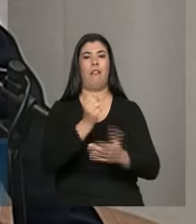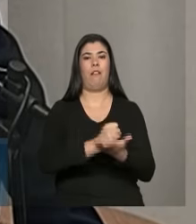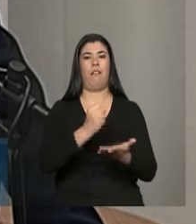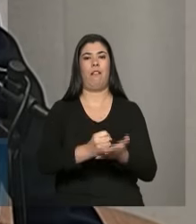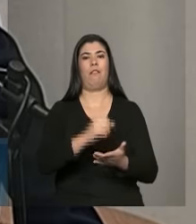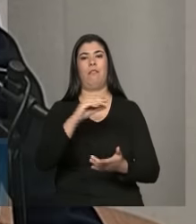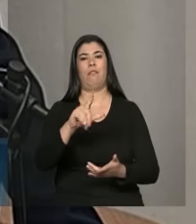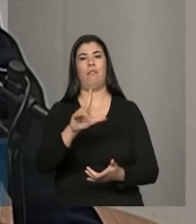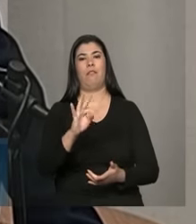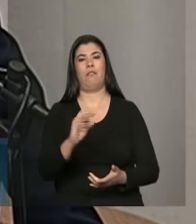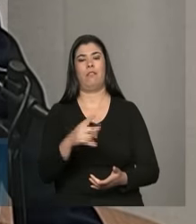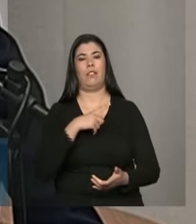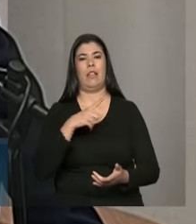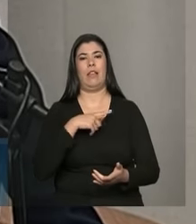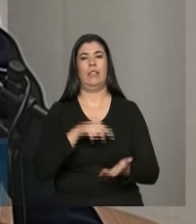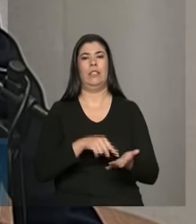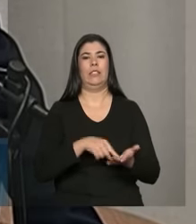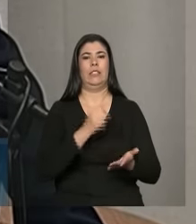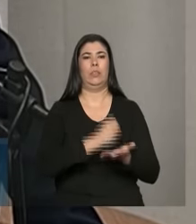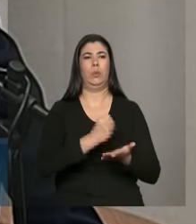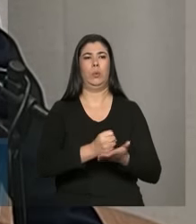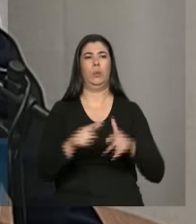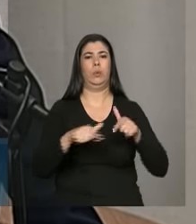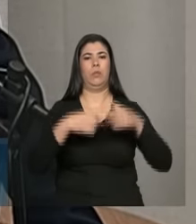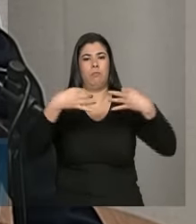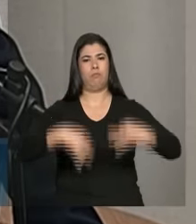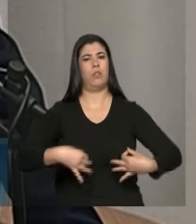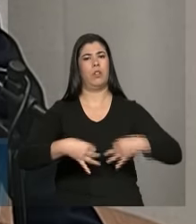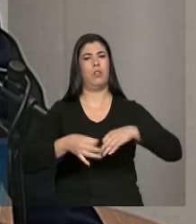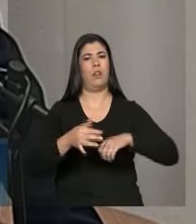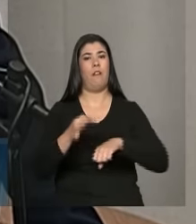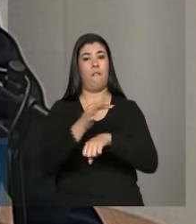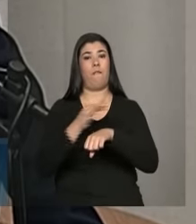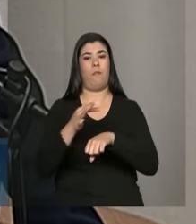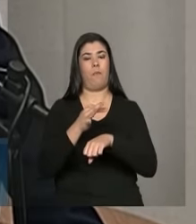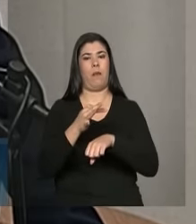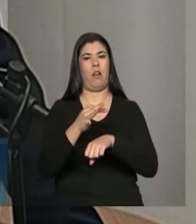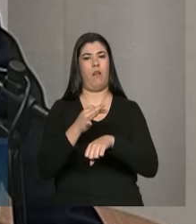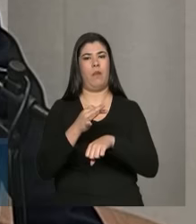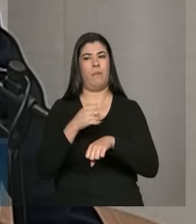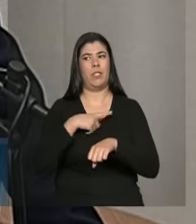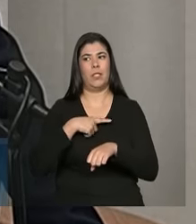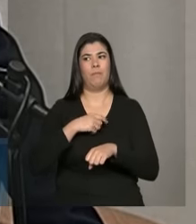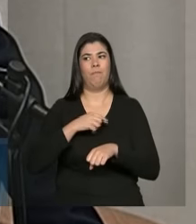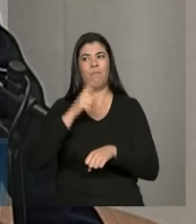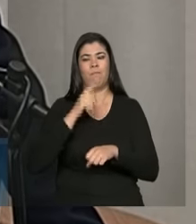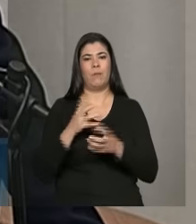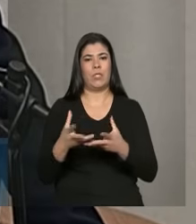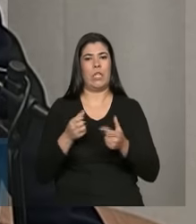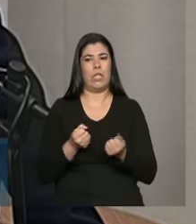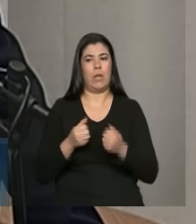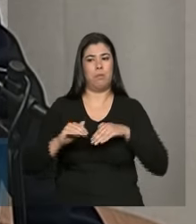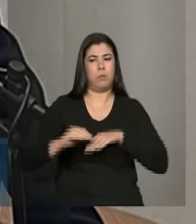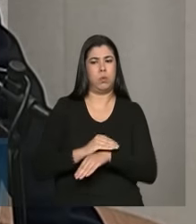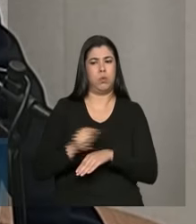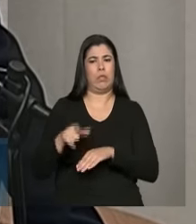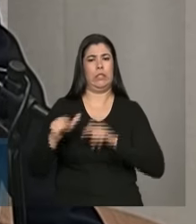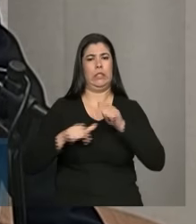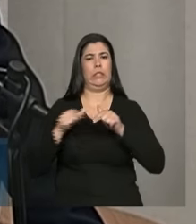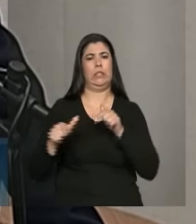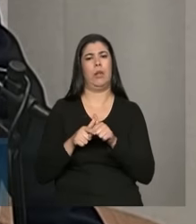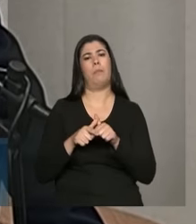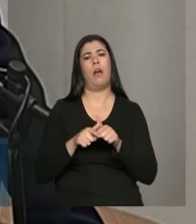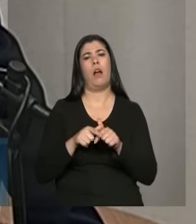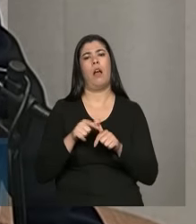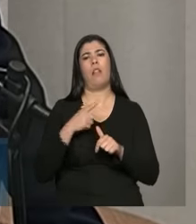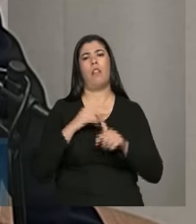depender de se sujeitarem a um a condição de um trabalho análogo ao trabalho escravo né mas também